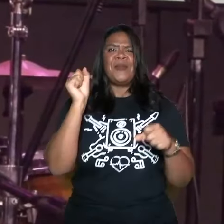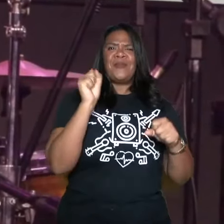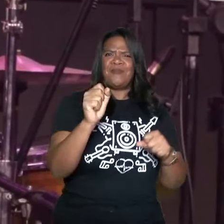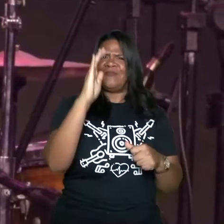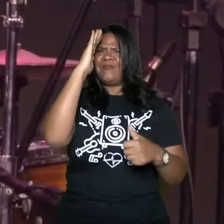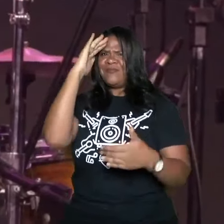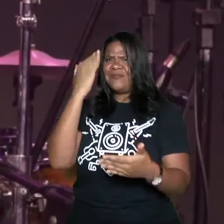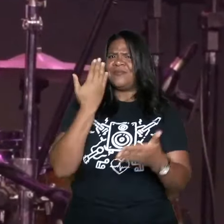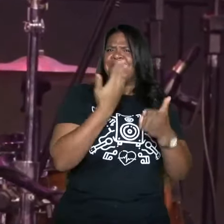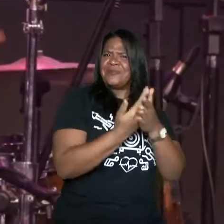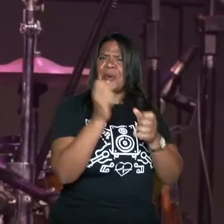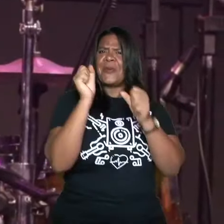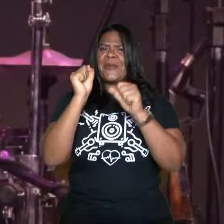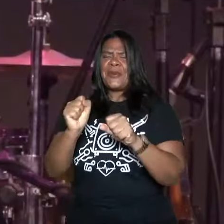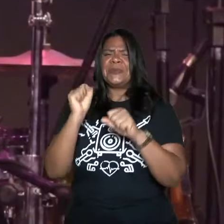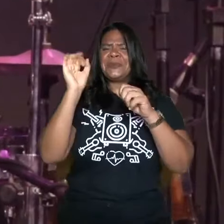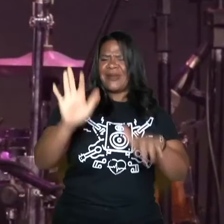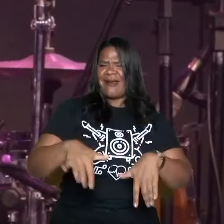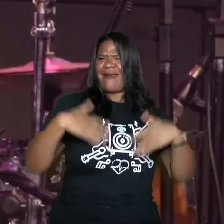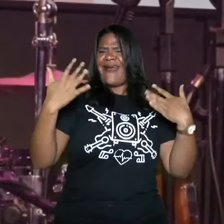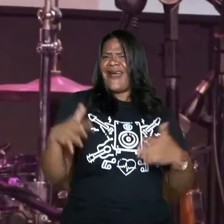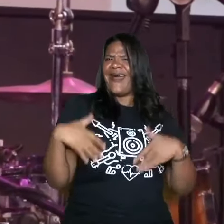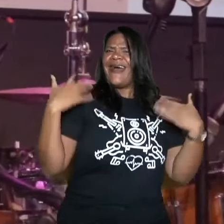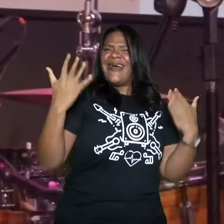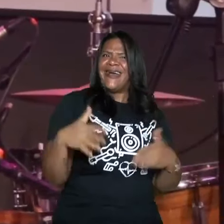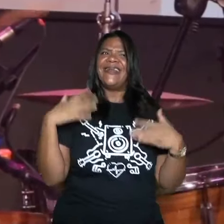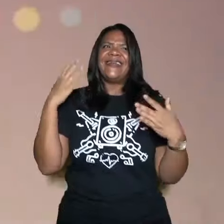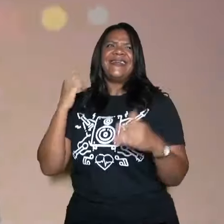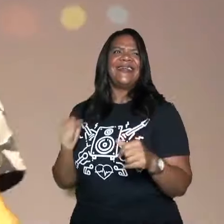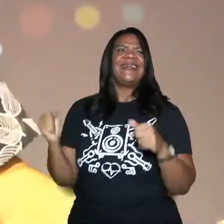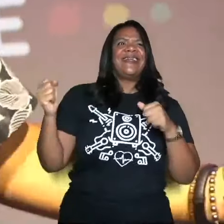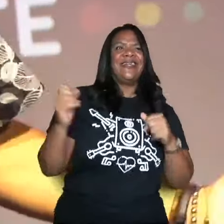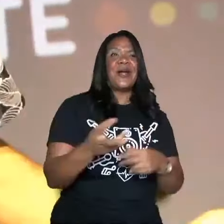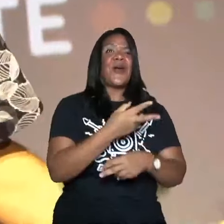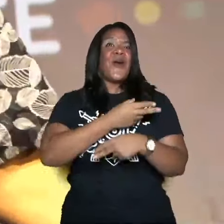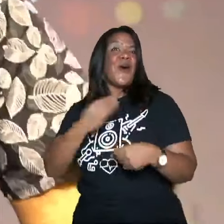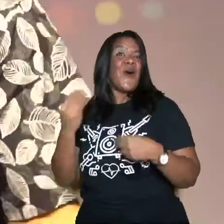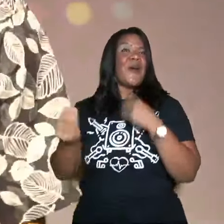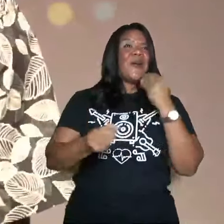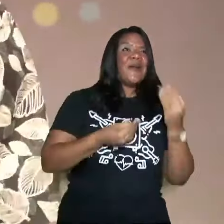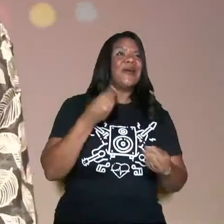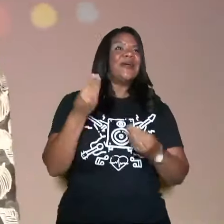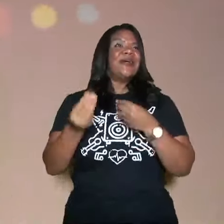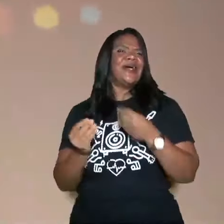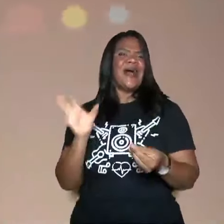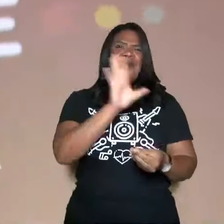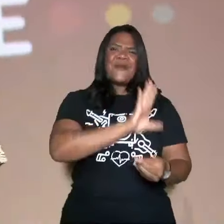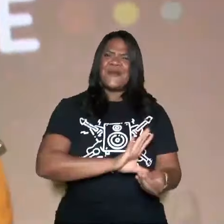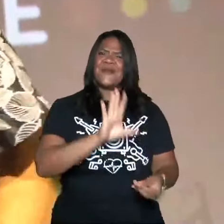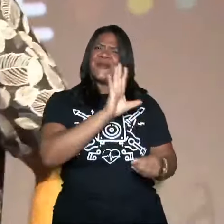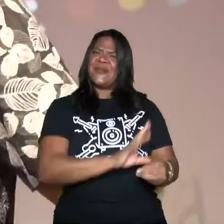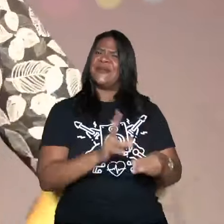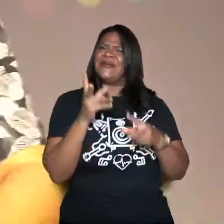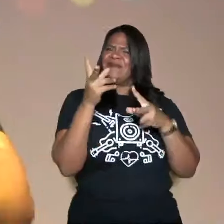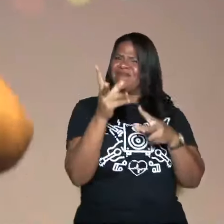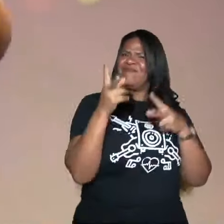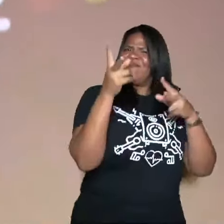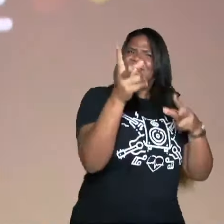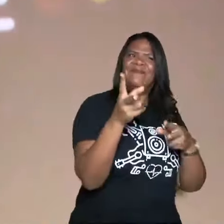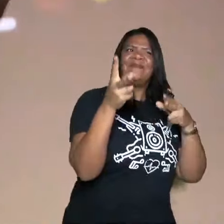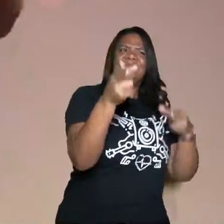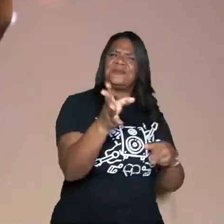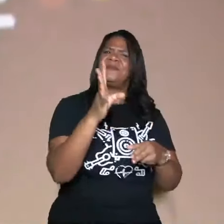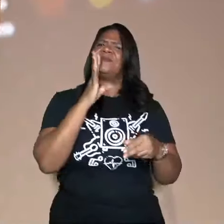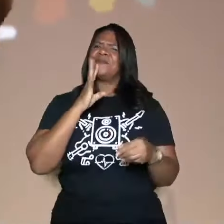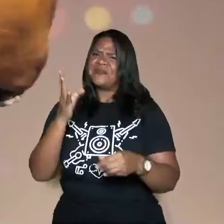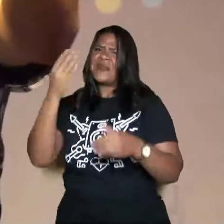Considerando meu próximo como um rei. Vou me lançar, me jogar nesse amor, pois quem me conhece